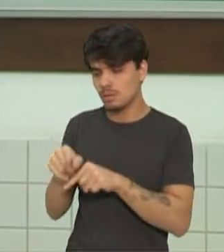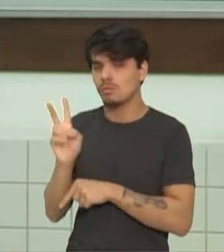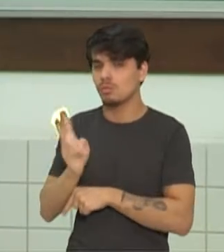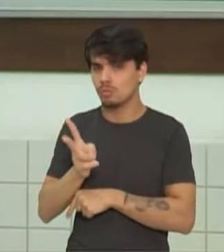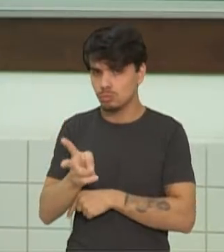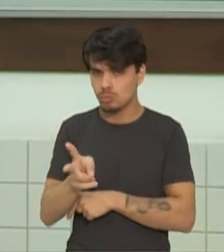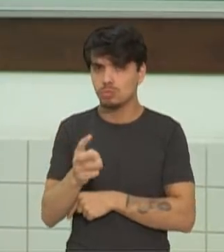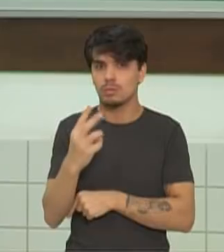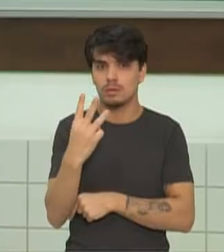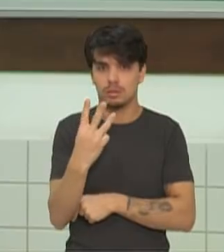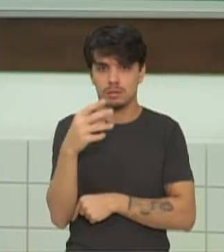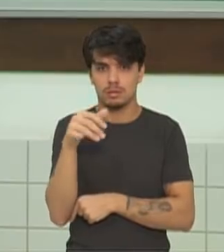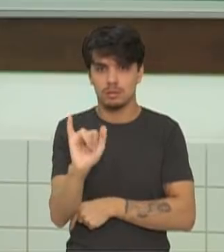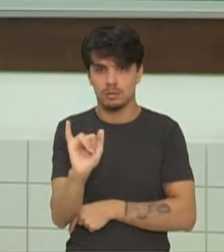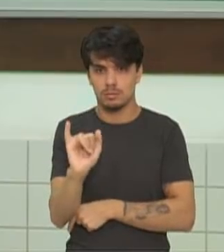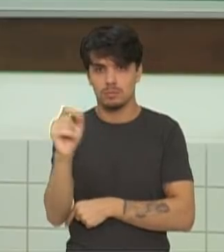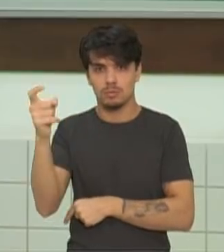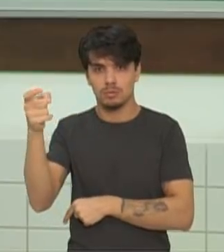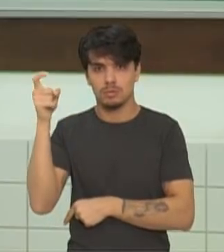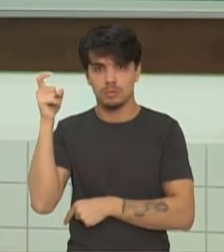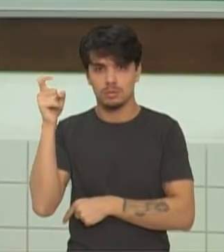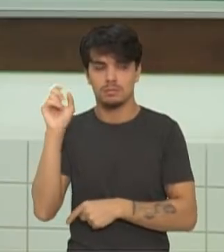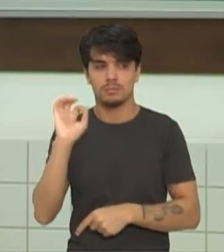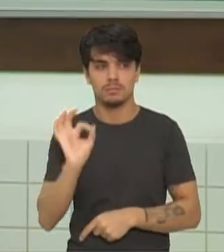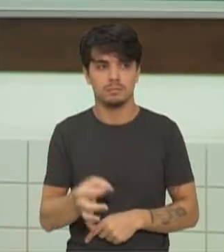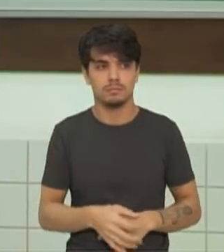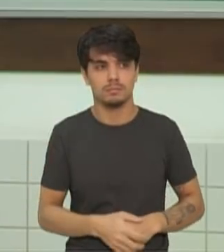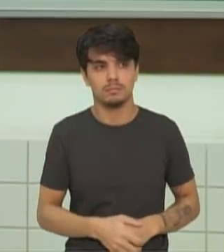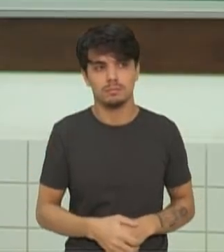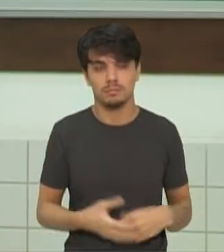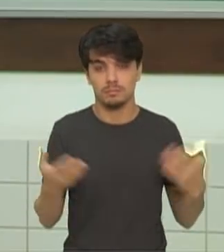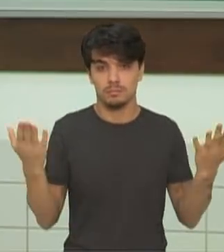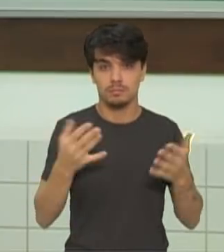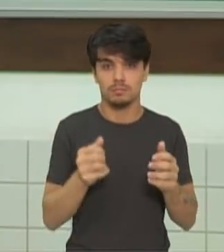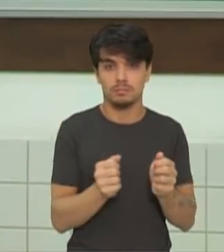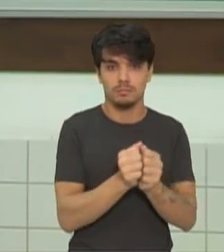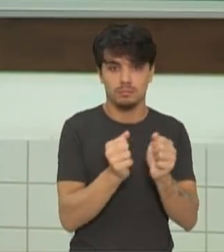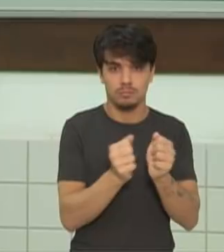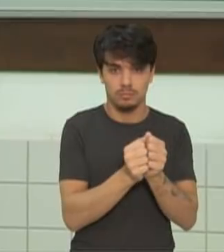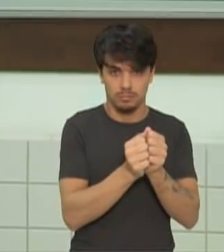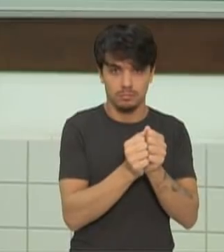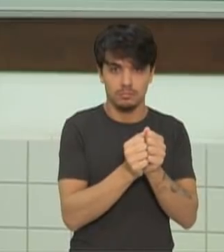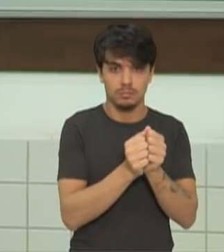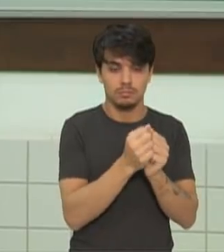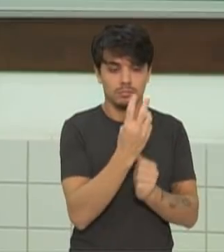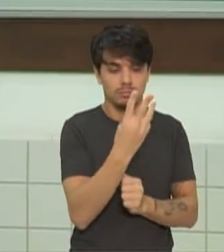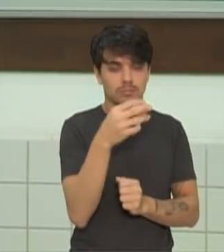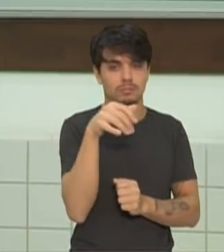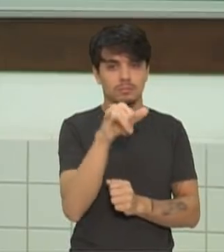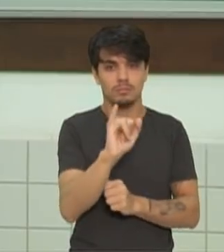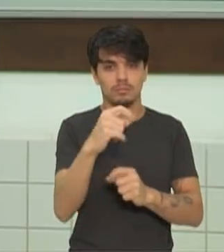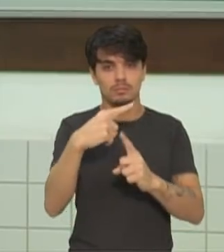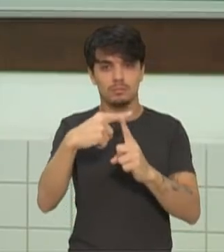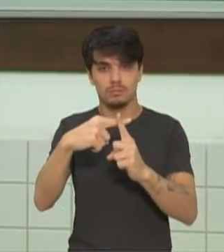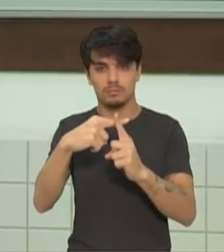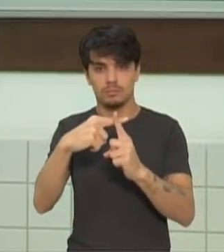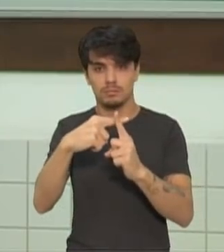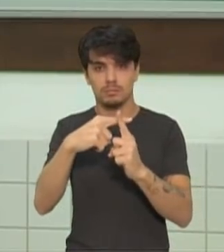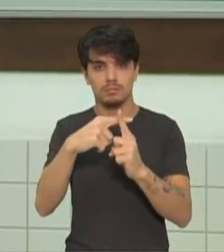é 3y e x. Eu vou juntar 3y